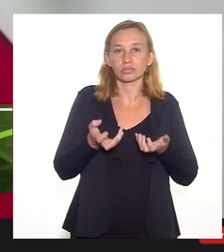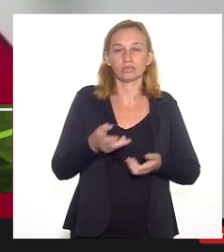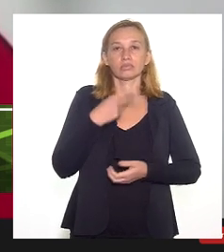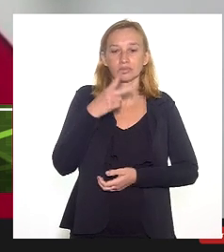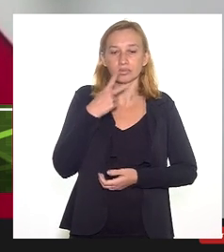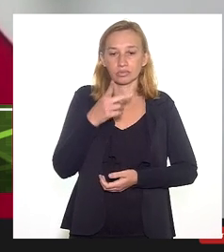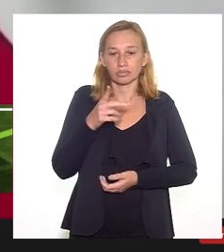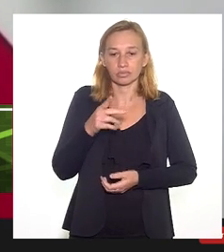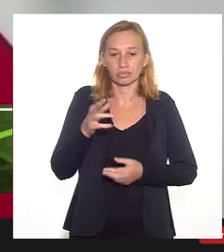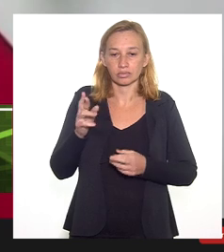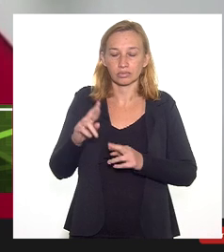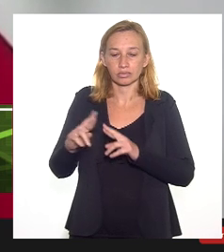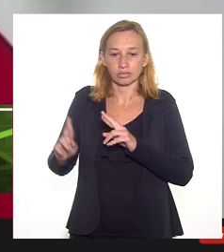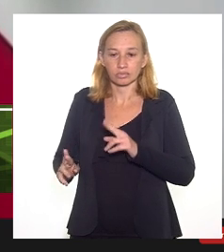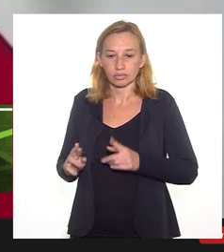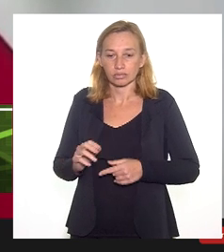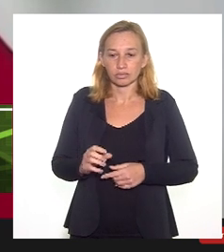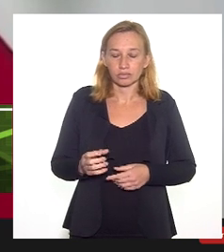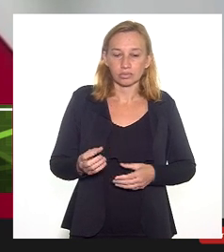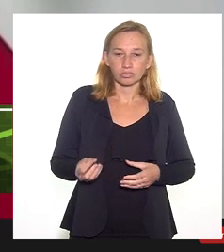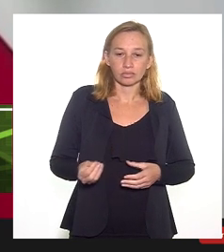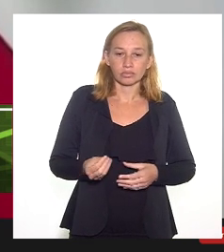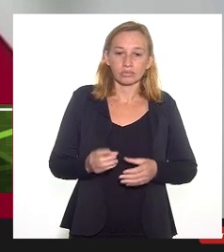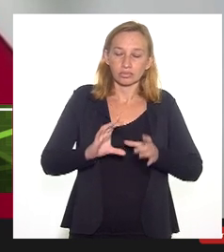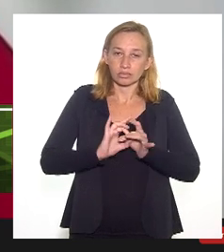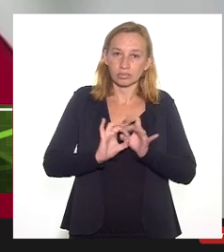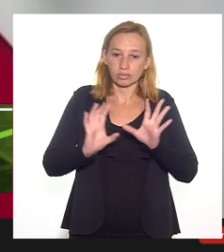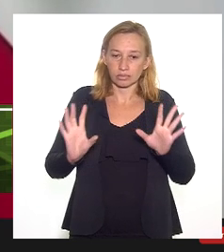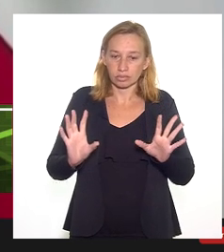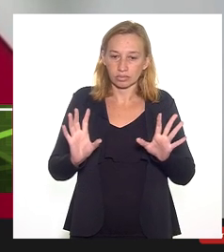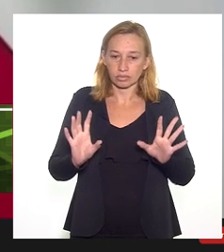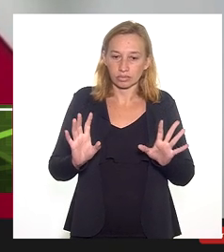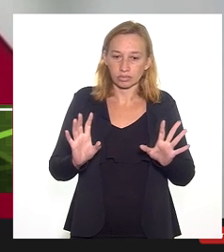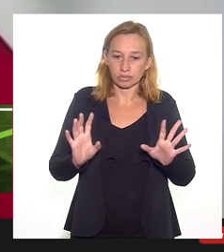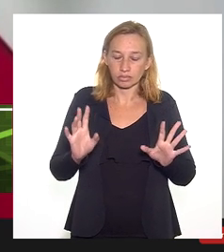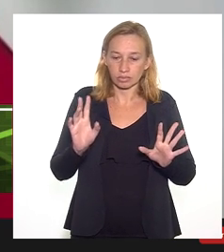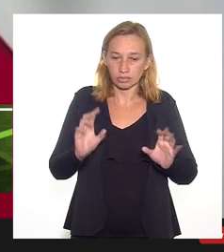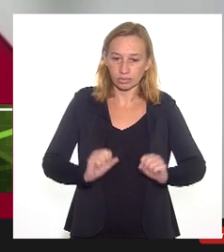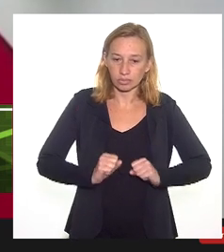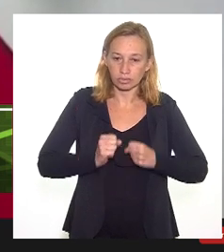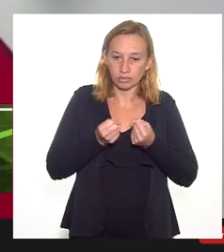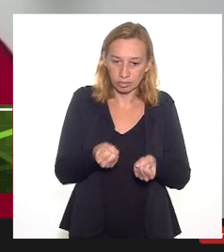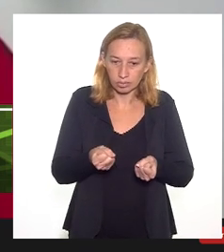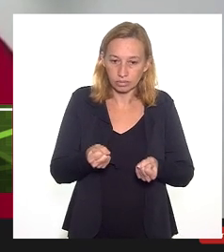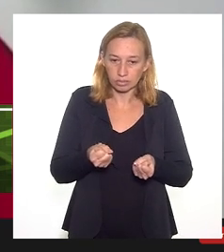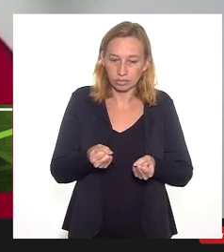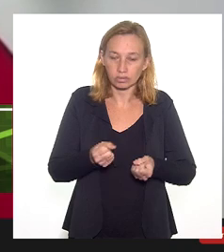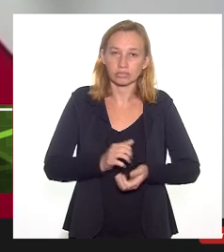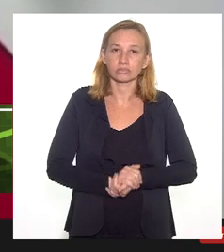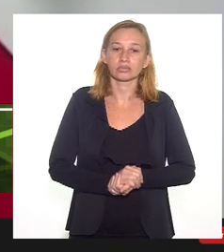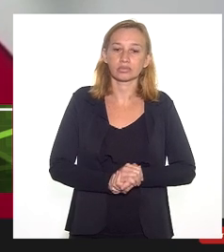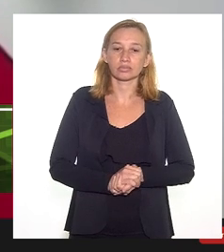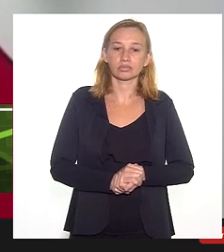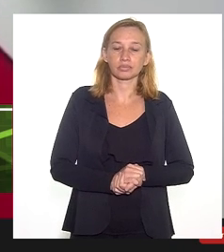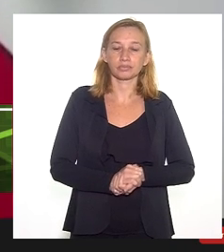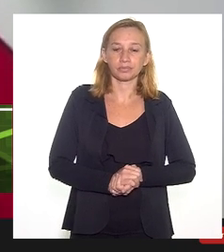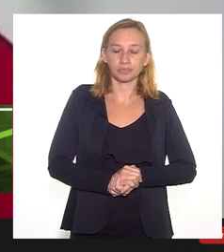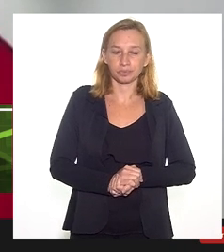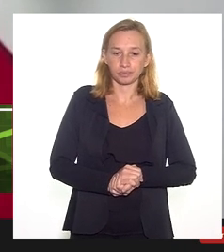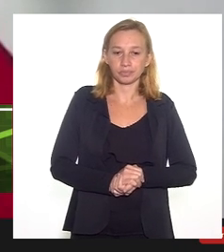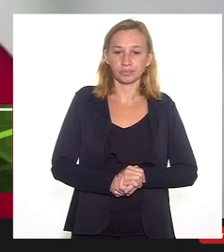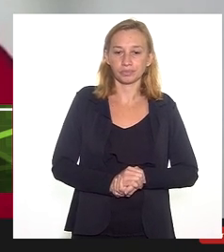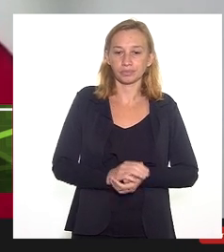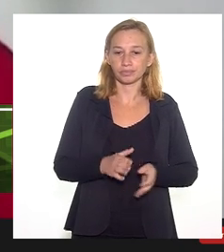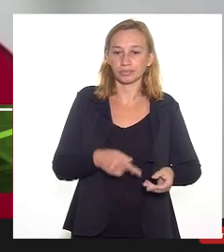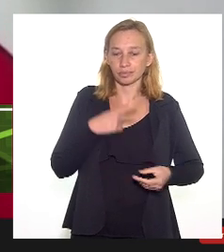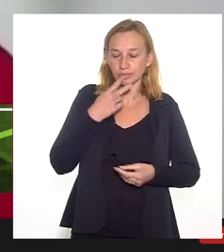que a UERG foi forjada no seio da democracia seu nome é usadia e vanguarda esse sobrenome é resistência e com isso